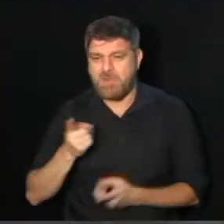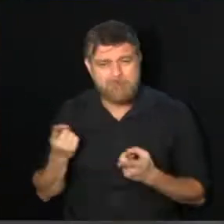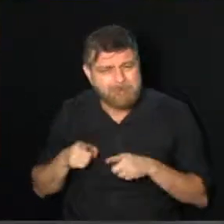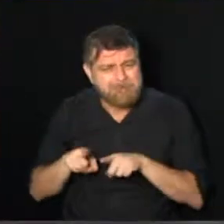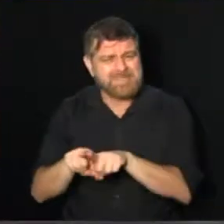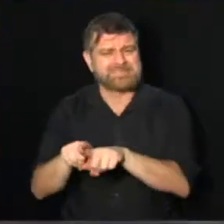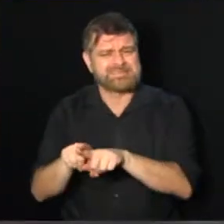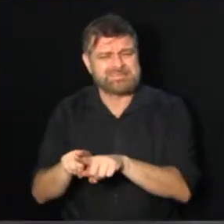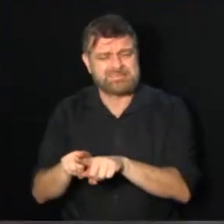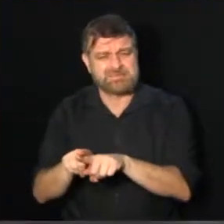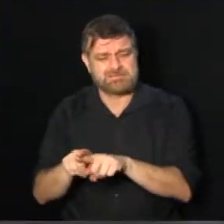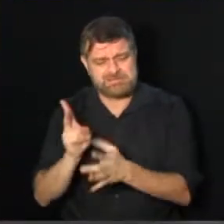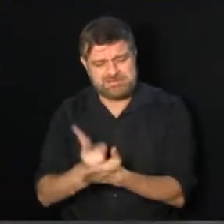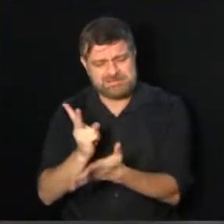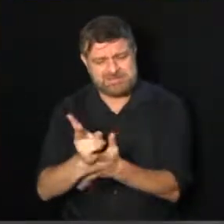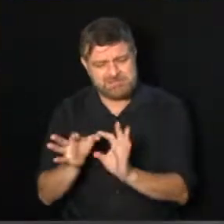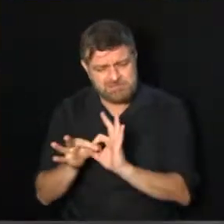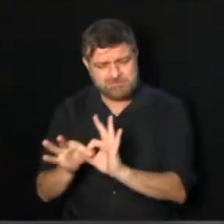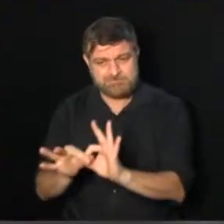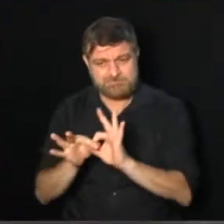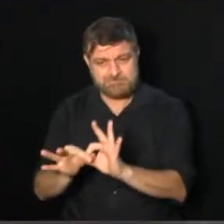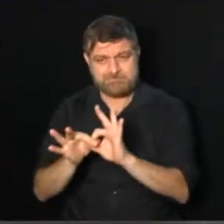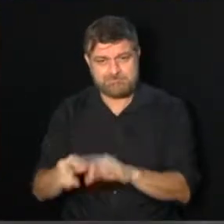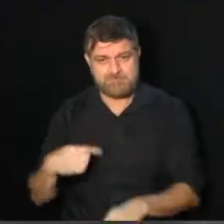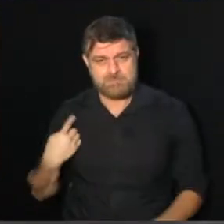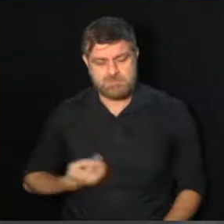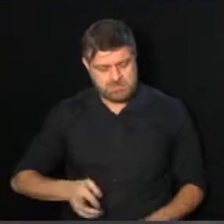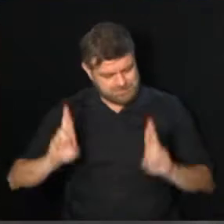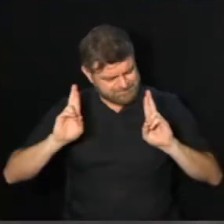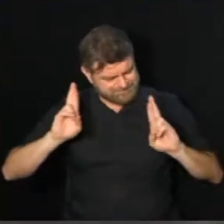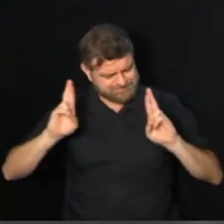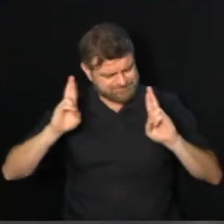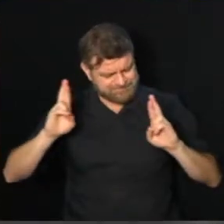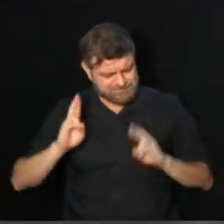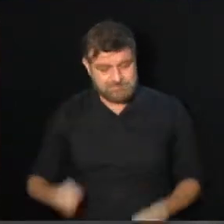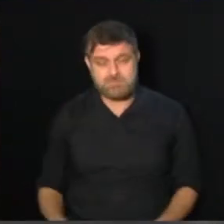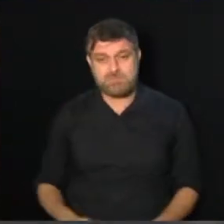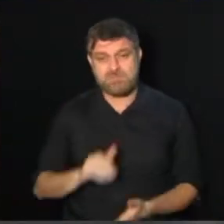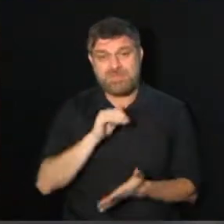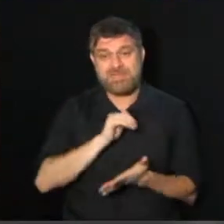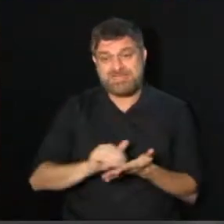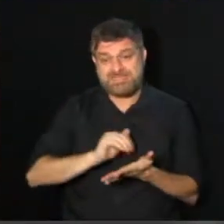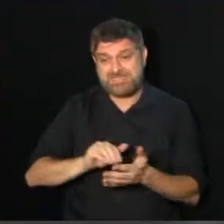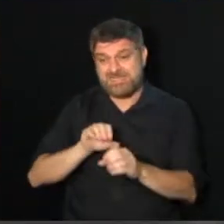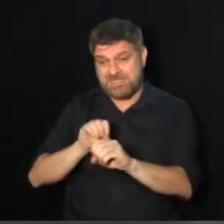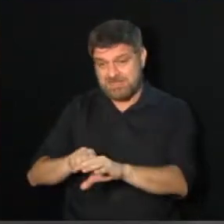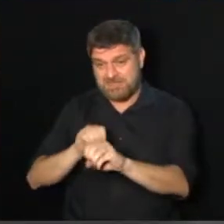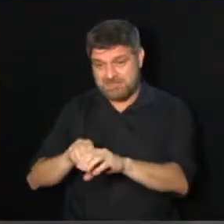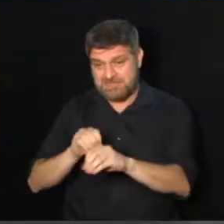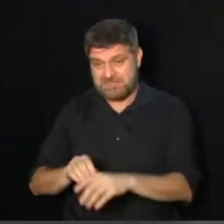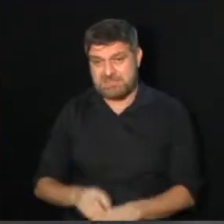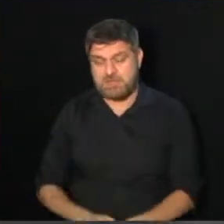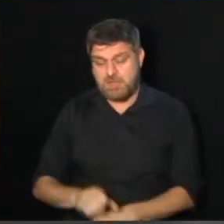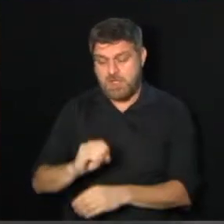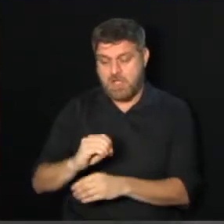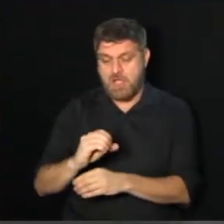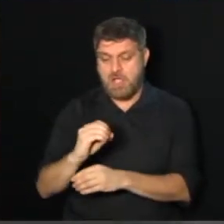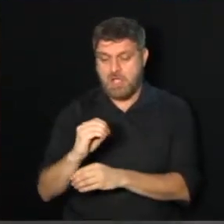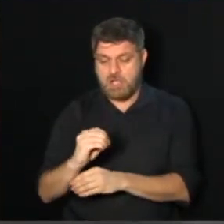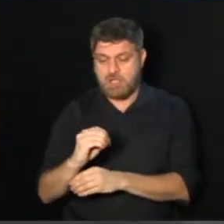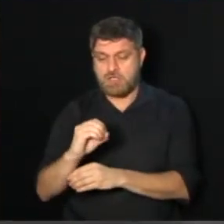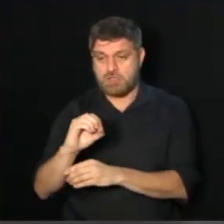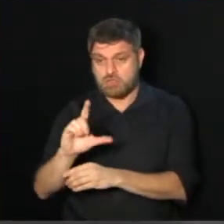parceiro. Mas nós desejamos, enquanto secretaria, a professora Solange e nós, que fazemos parte da